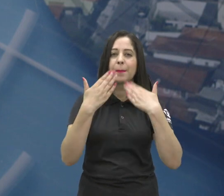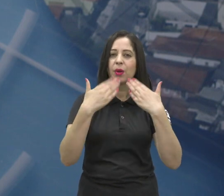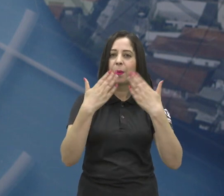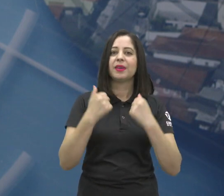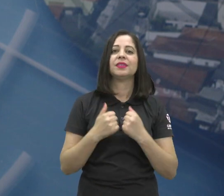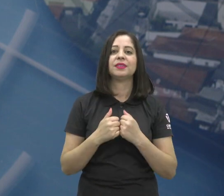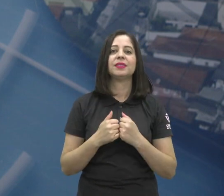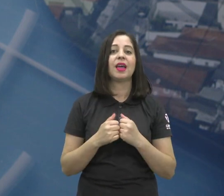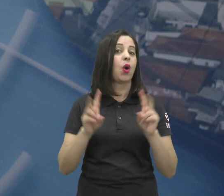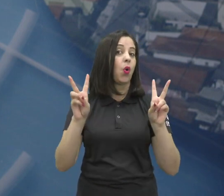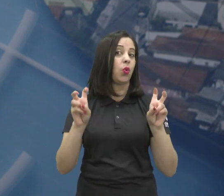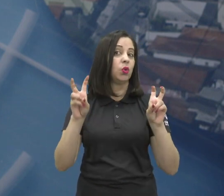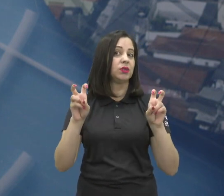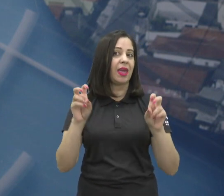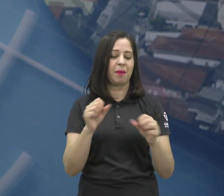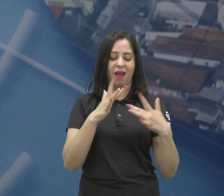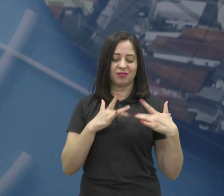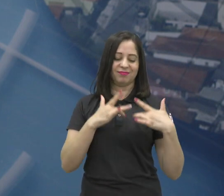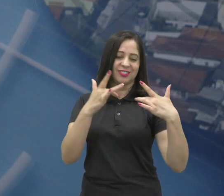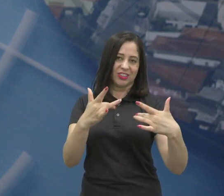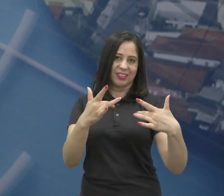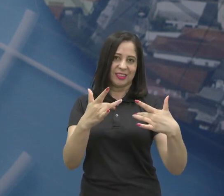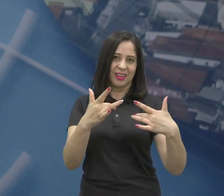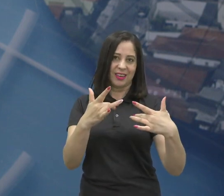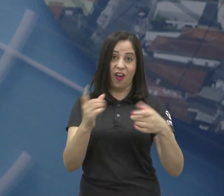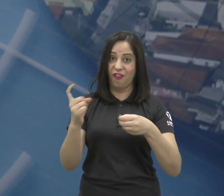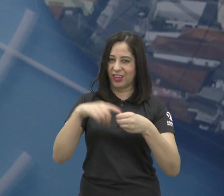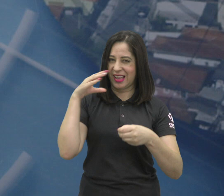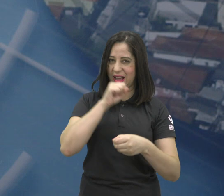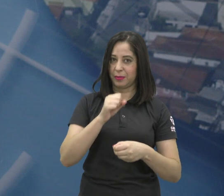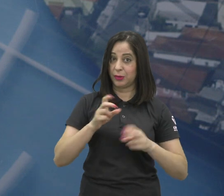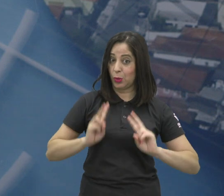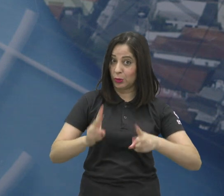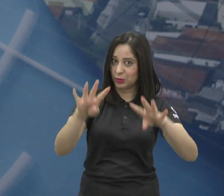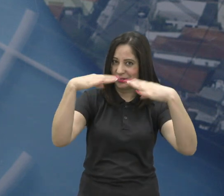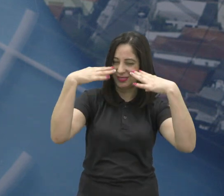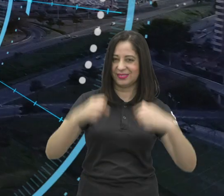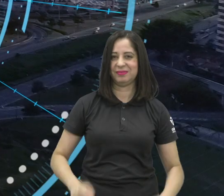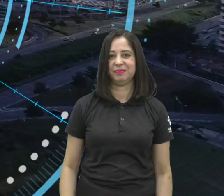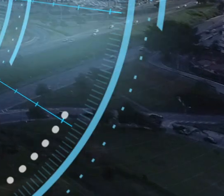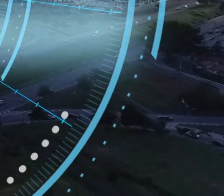hoje, em que estamos falando sobre solidariedade. O Diálogos volta já já, rapidinho.